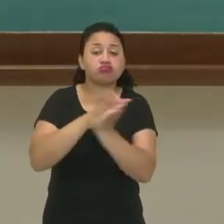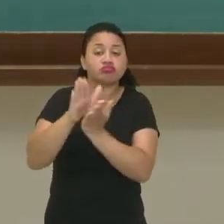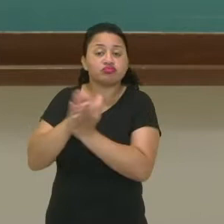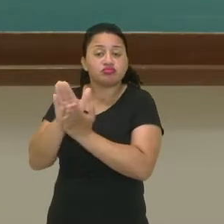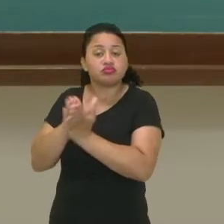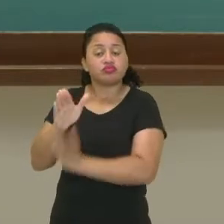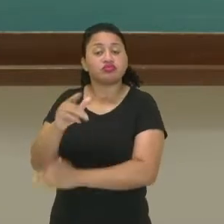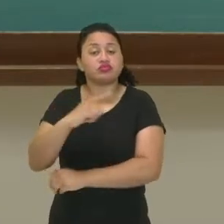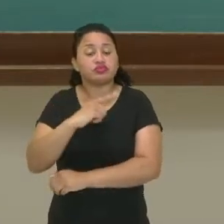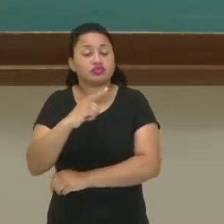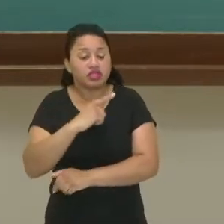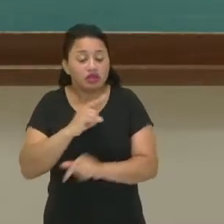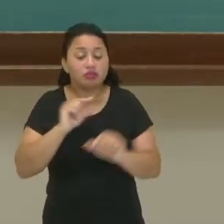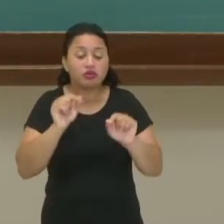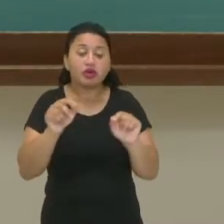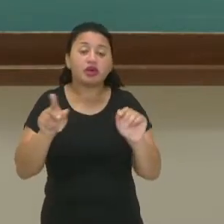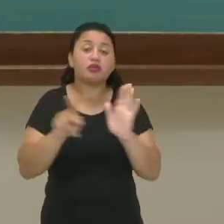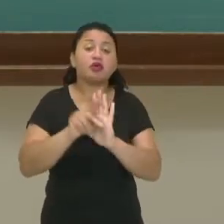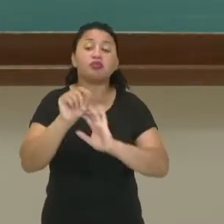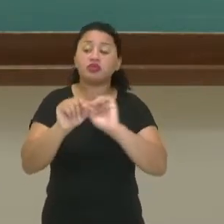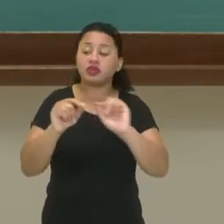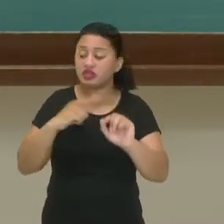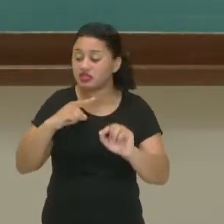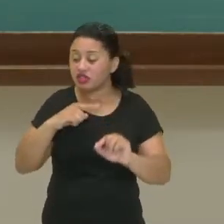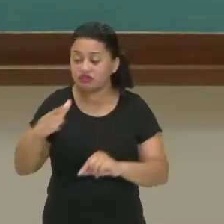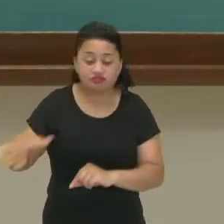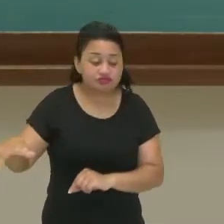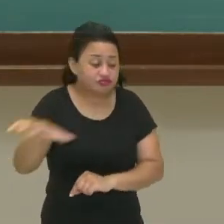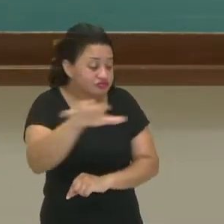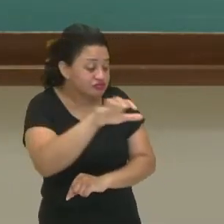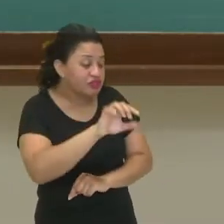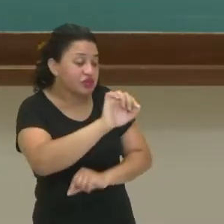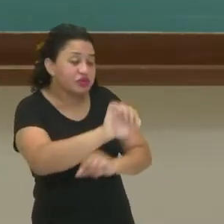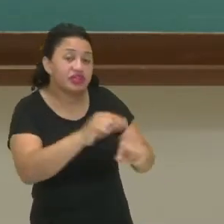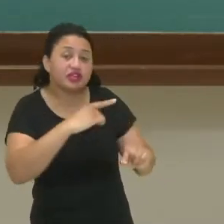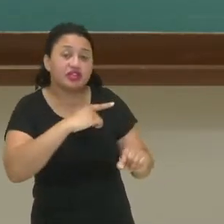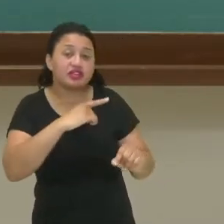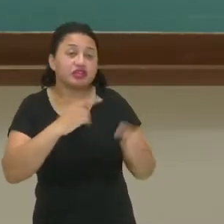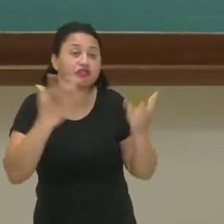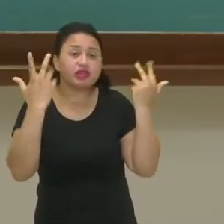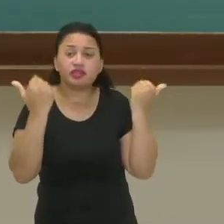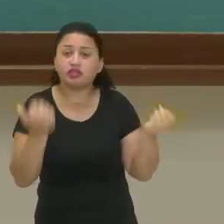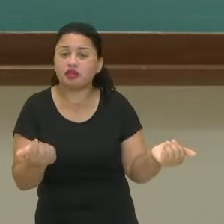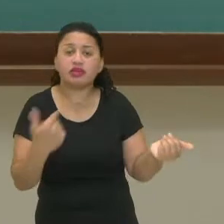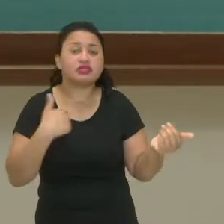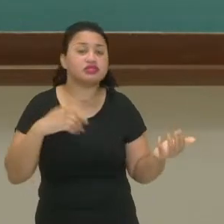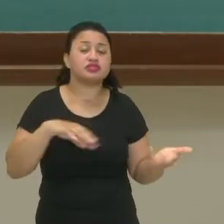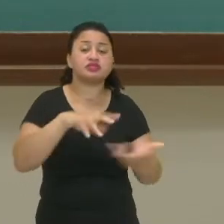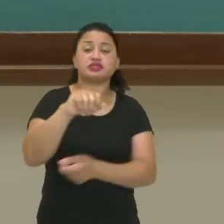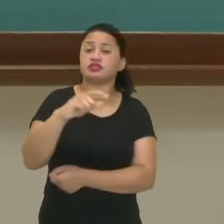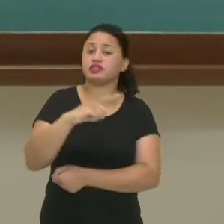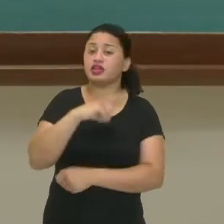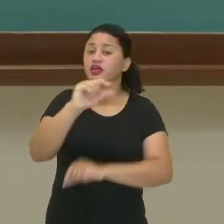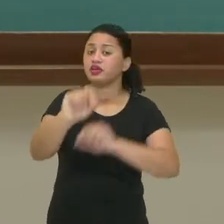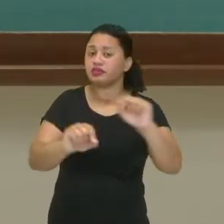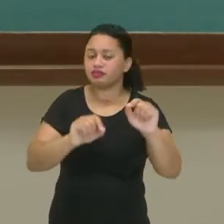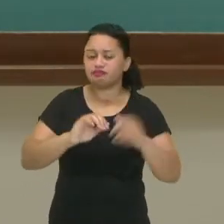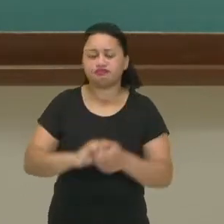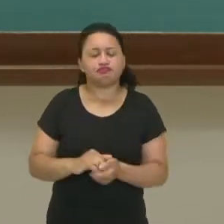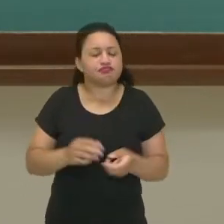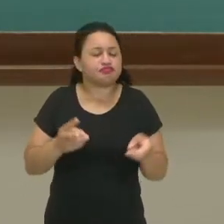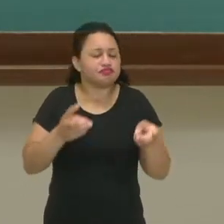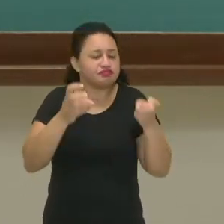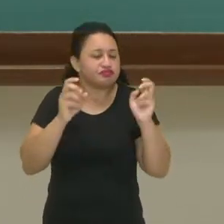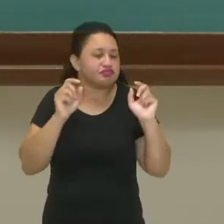estamos fazendo em relação ao que está à nossa volta, dos recursos naturais que o nosso planeta tem. Observem